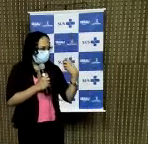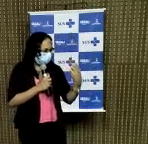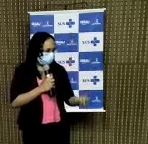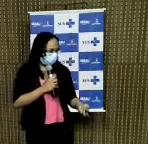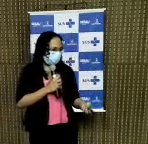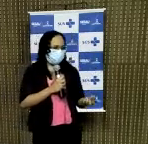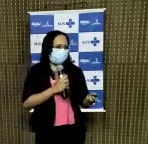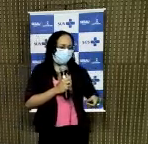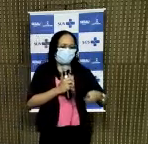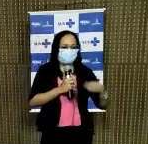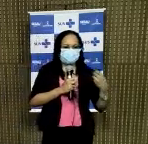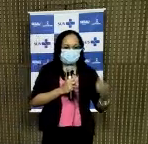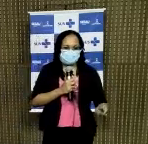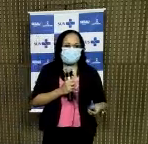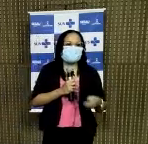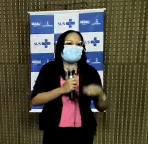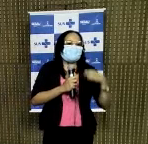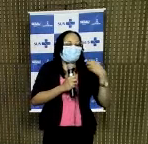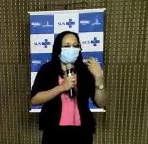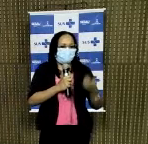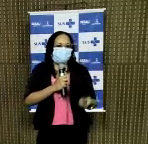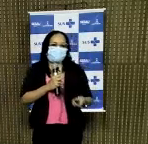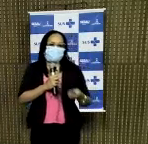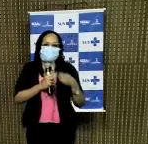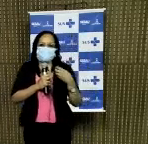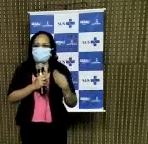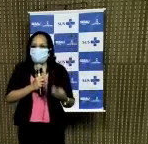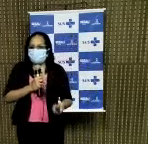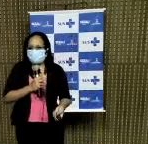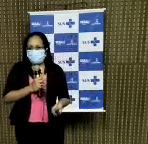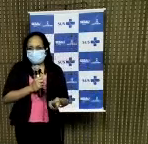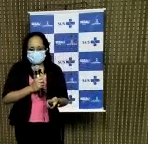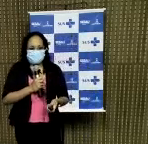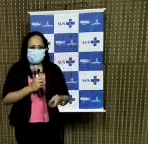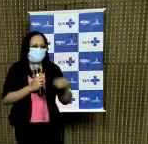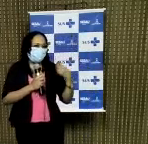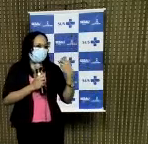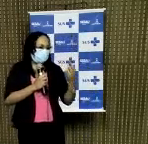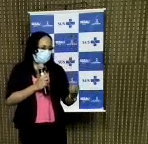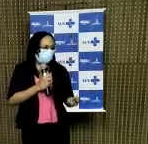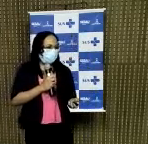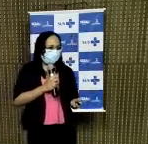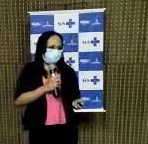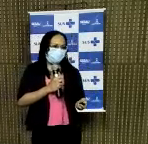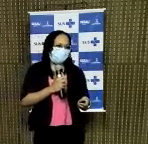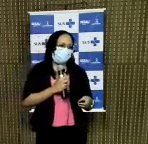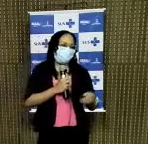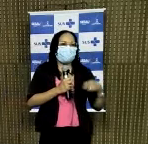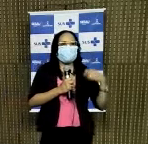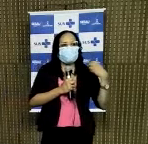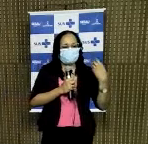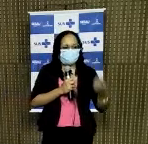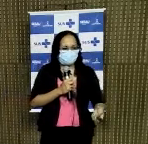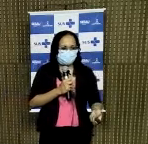poder contribuir com relação à unidade, nos pacientes hipertensos, nos pacientes diabéticos, né? Dentro da consulta